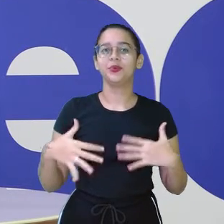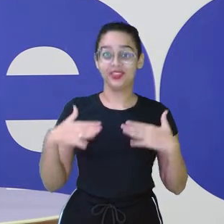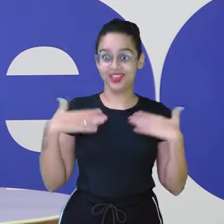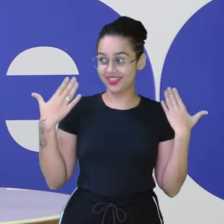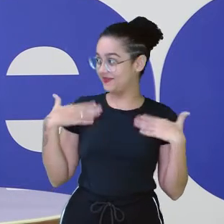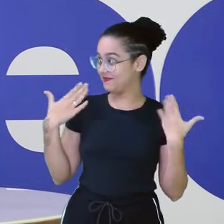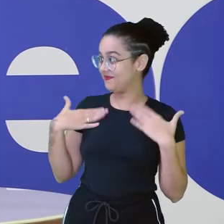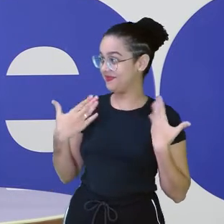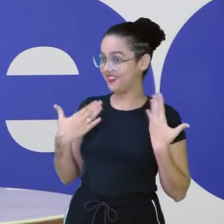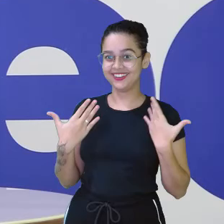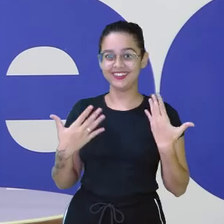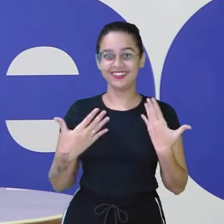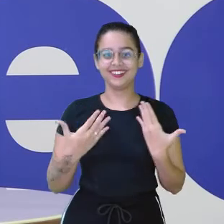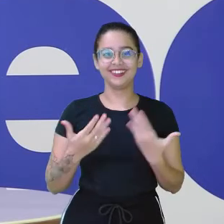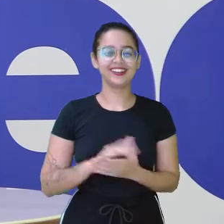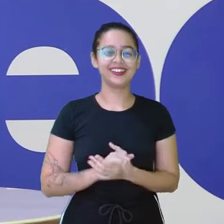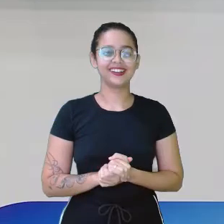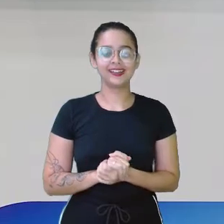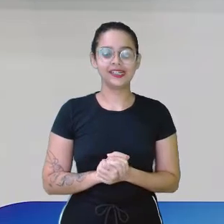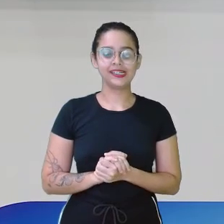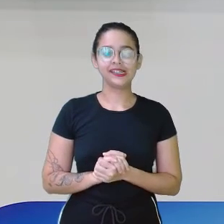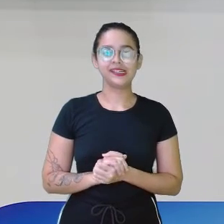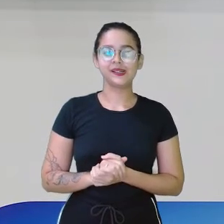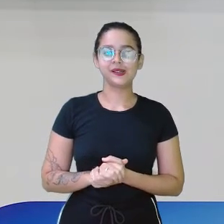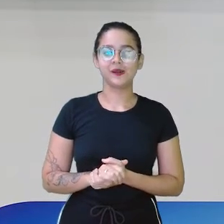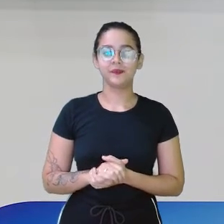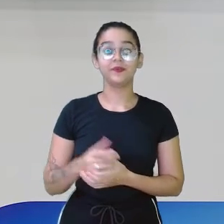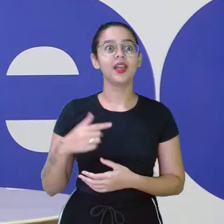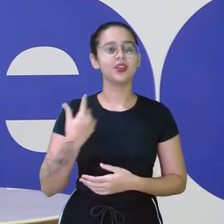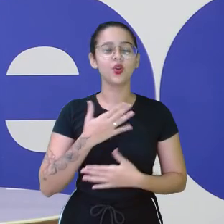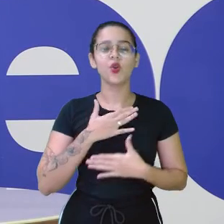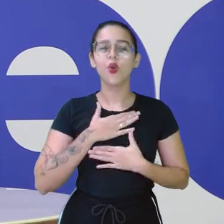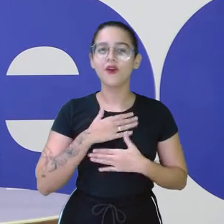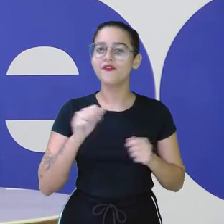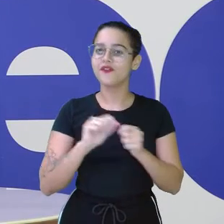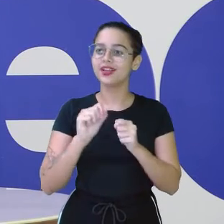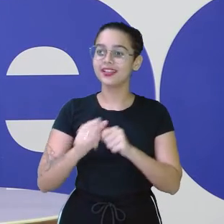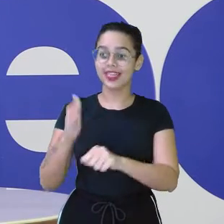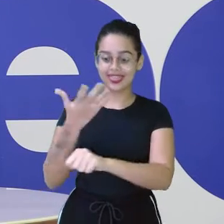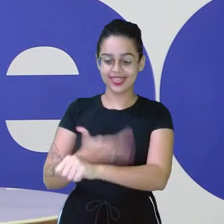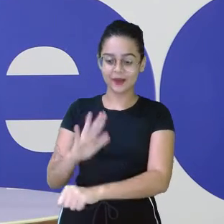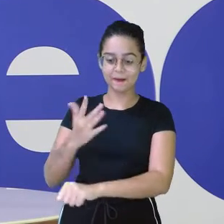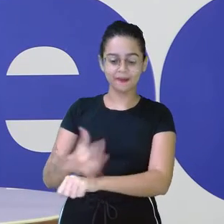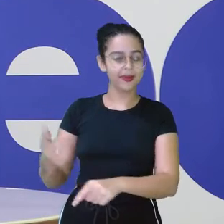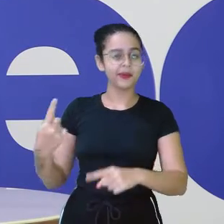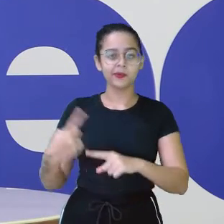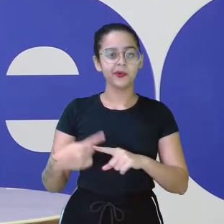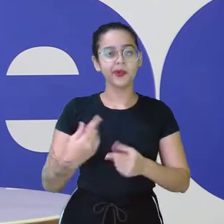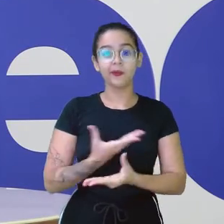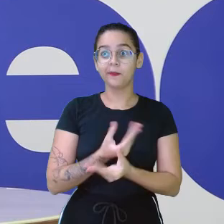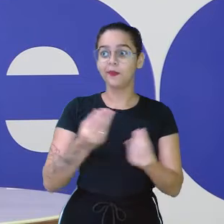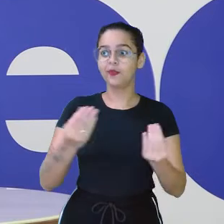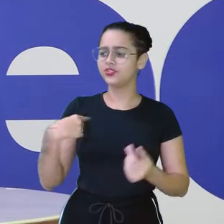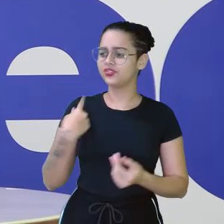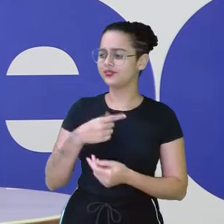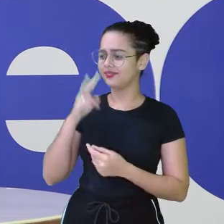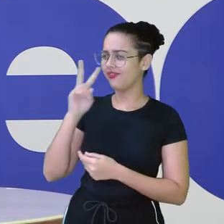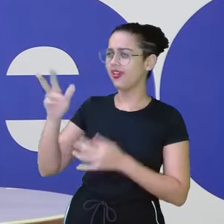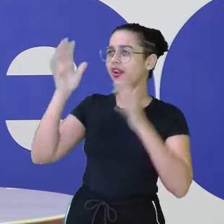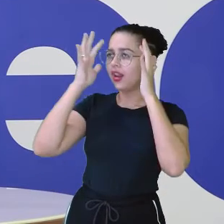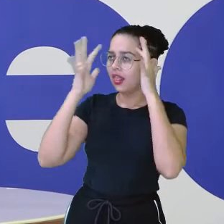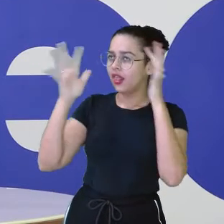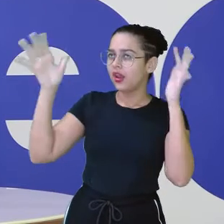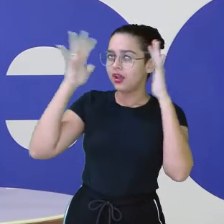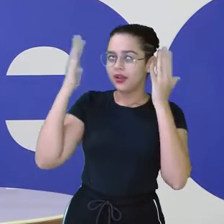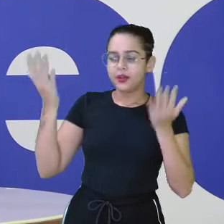animada? Tô animada. A gente gosta de ver na prática, né? Porque muitas vezes a gente vê a teoria e fica